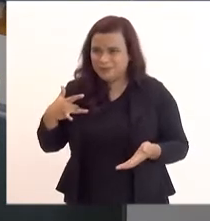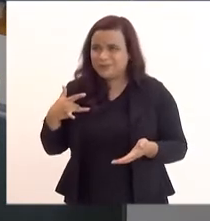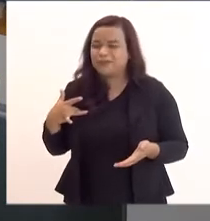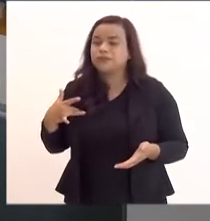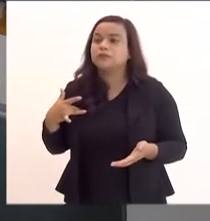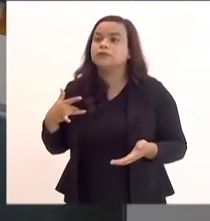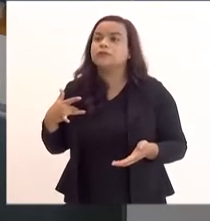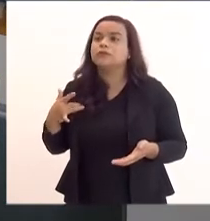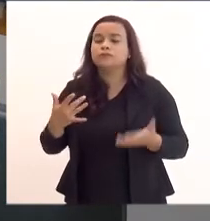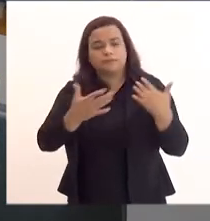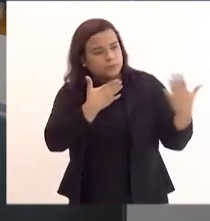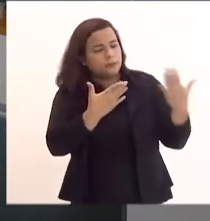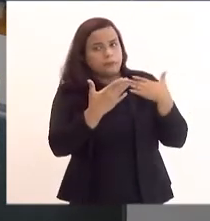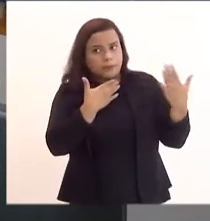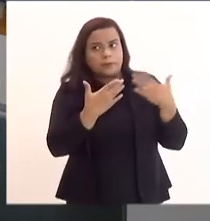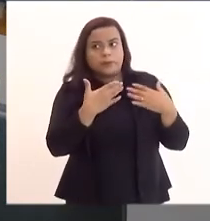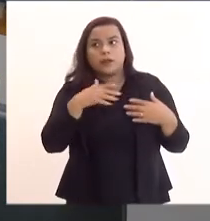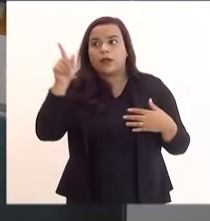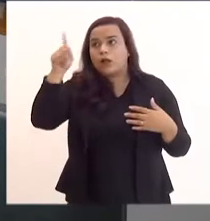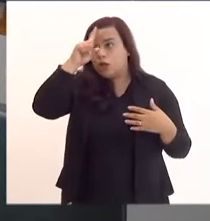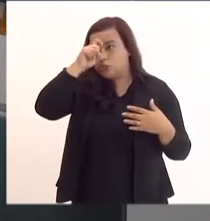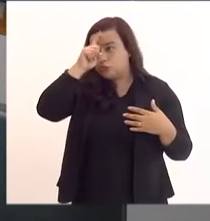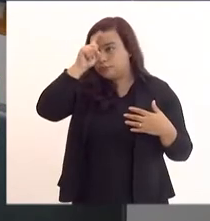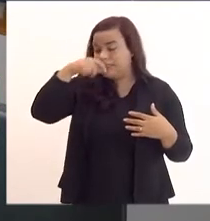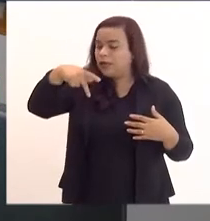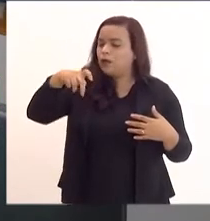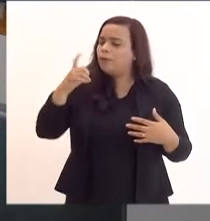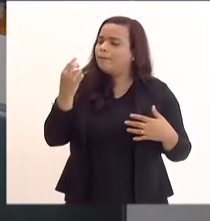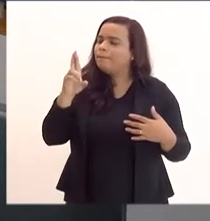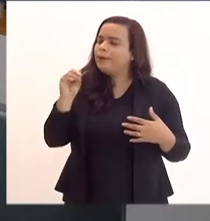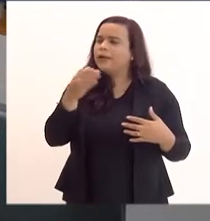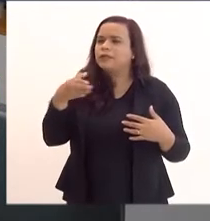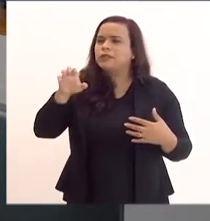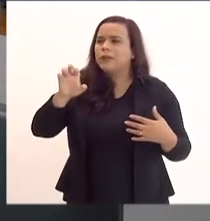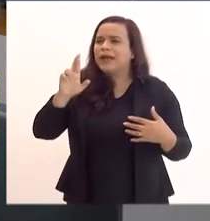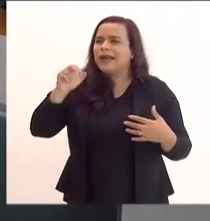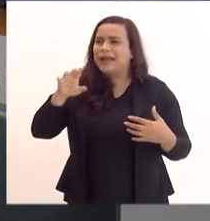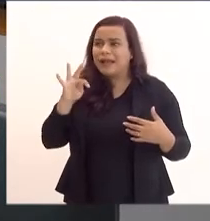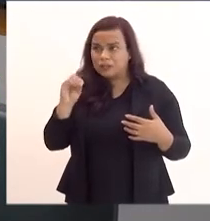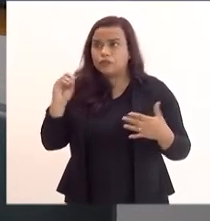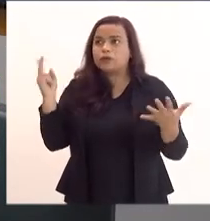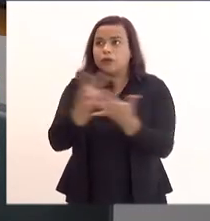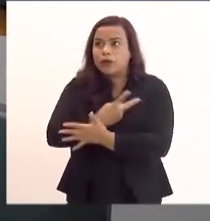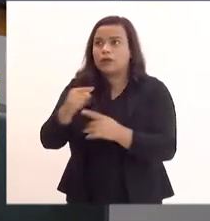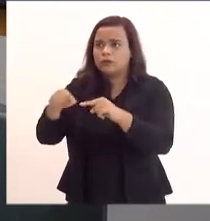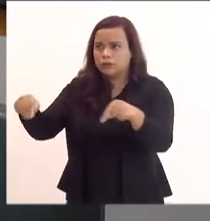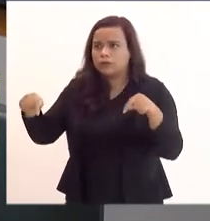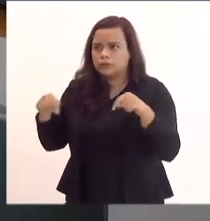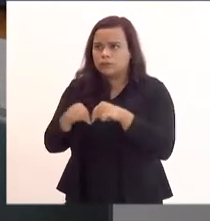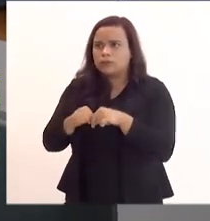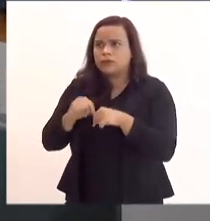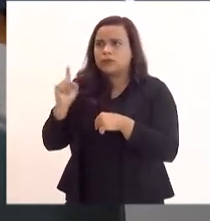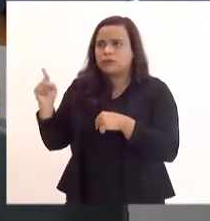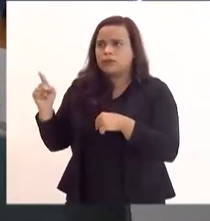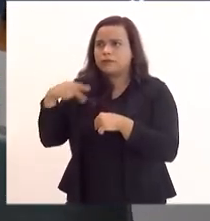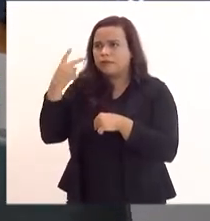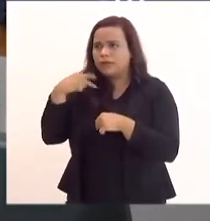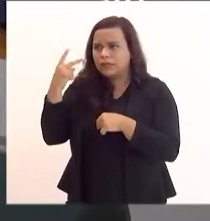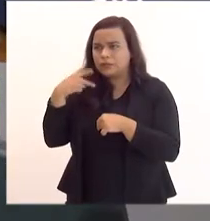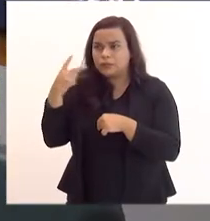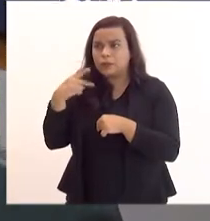porque, no âmbito do Hospital Universitário Pedro Ernesto, o gabinete do meu irmão, vereador, hoje está na Secretaria de Estado, mas